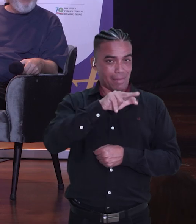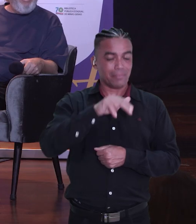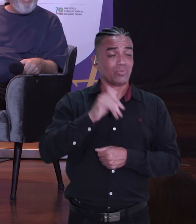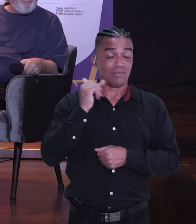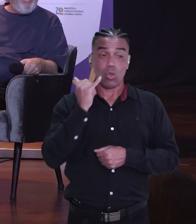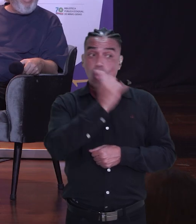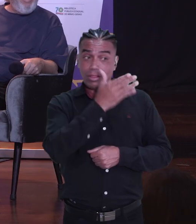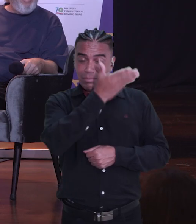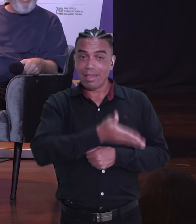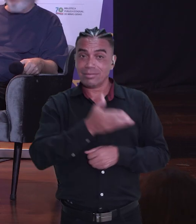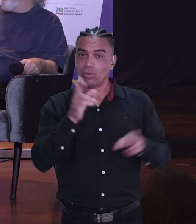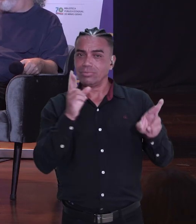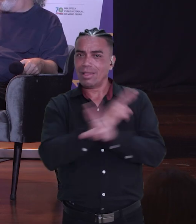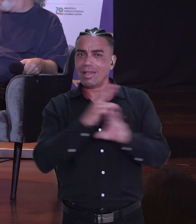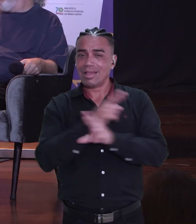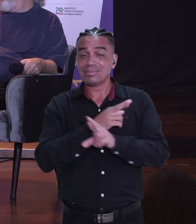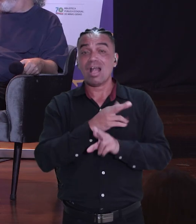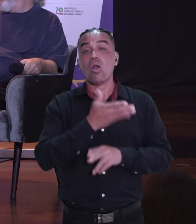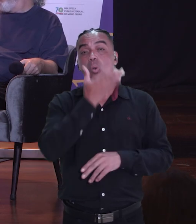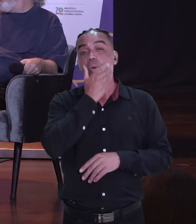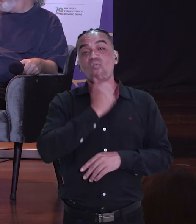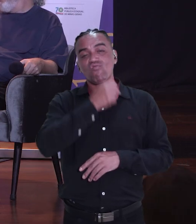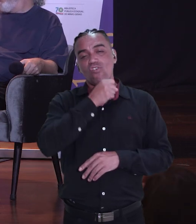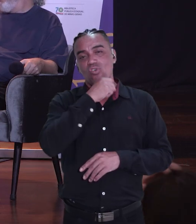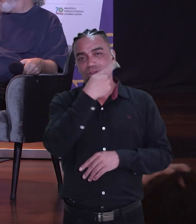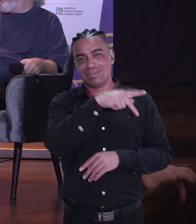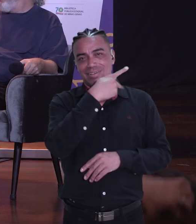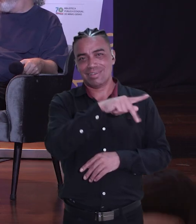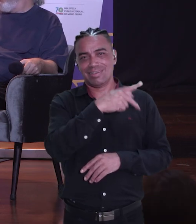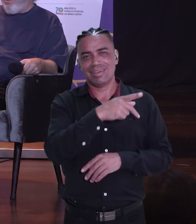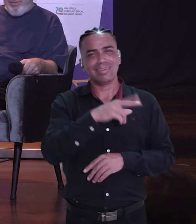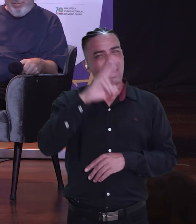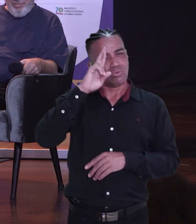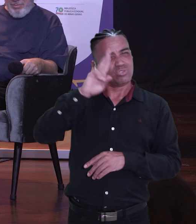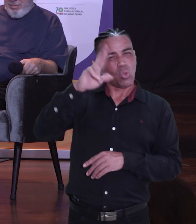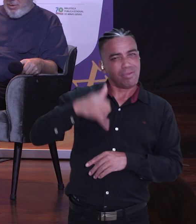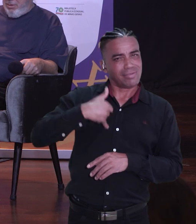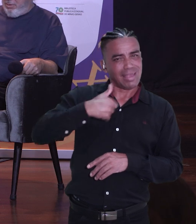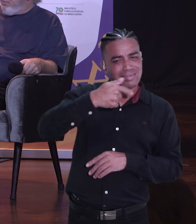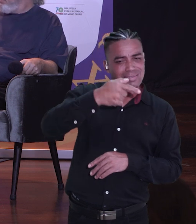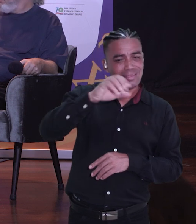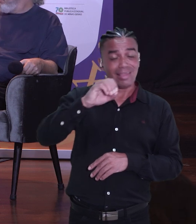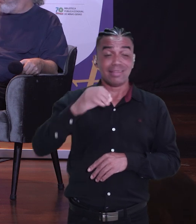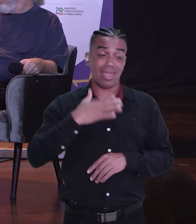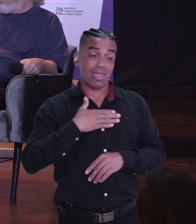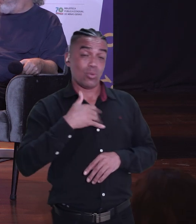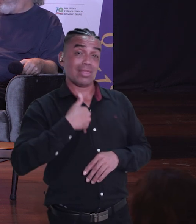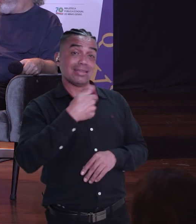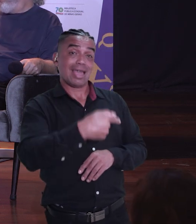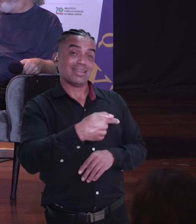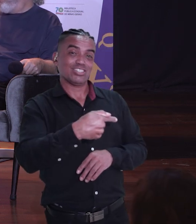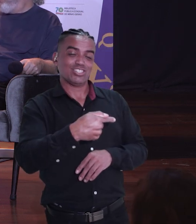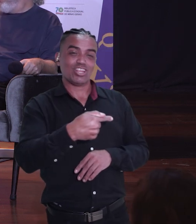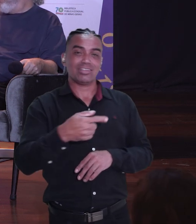Eu estava contando para ela que eu tinha uma relação fabulosa com o avô dela, né? Que era um senhor já de seus 70 anos e eu tinha